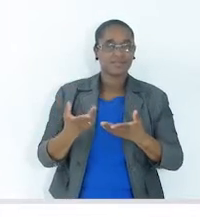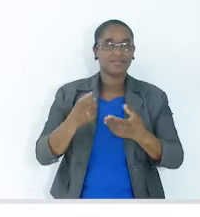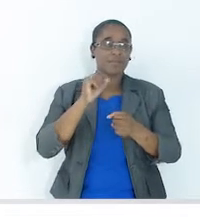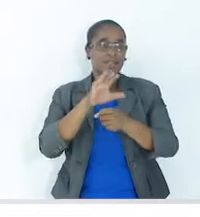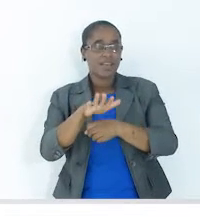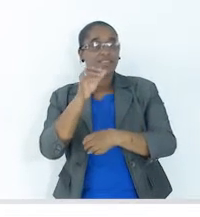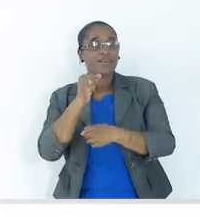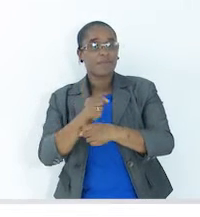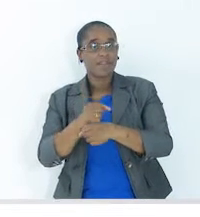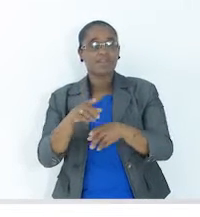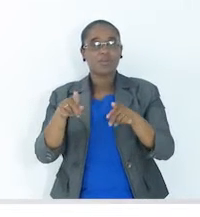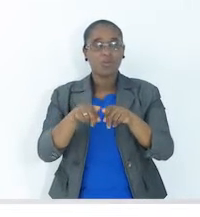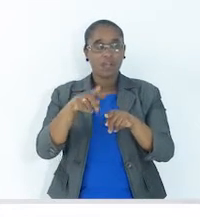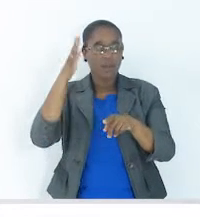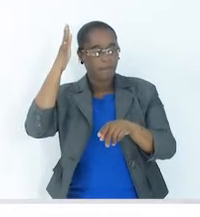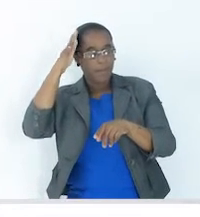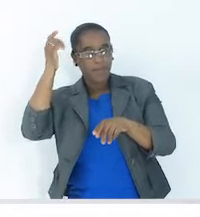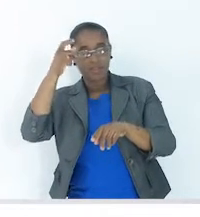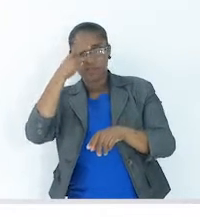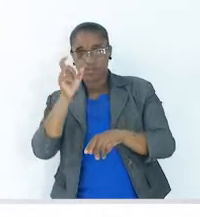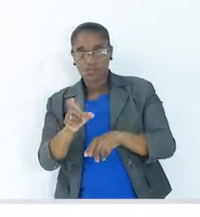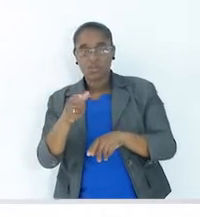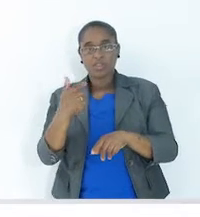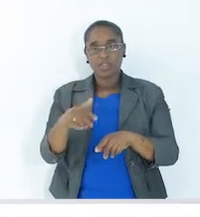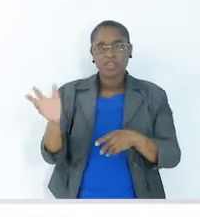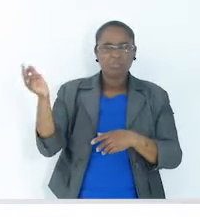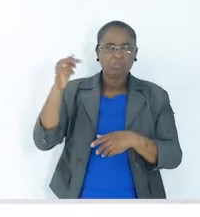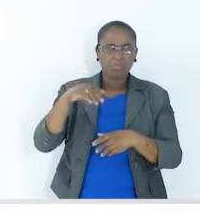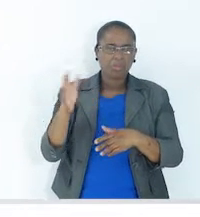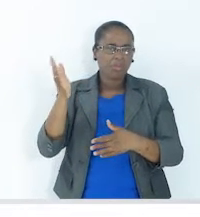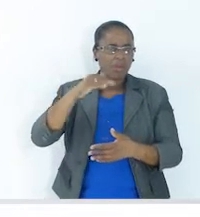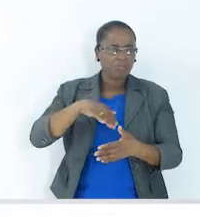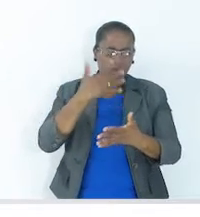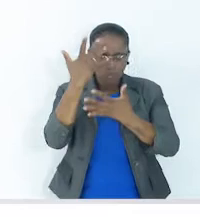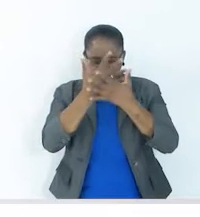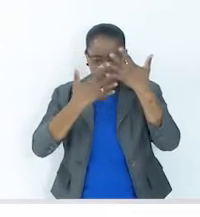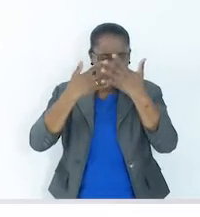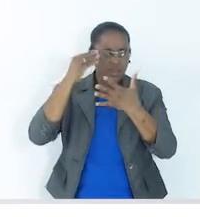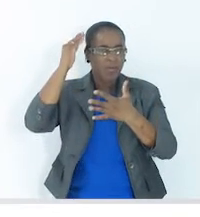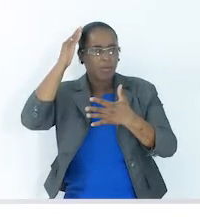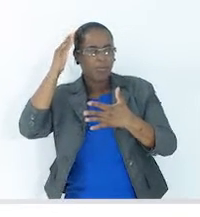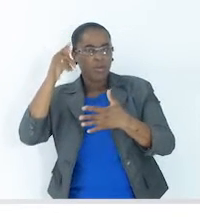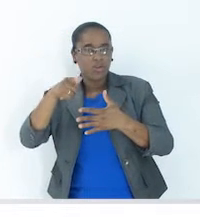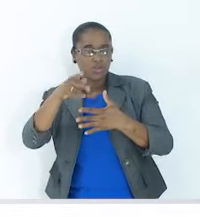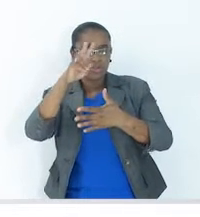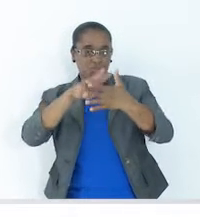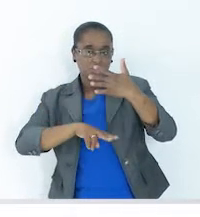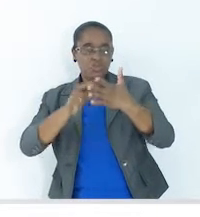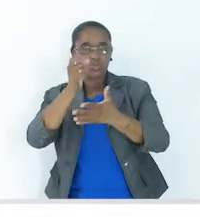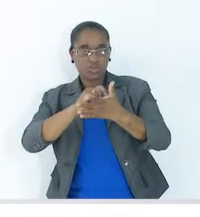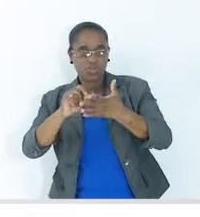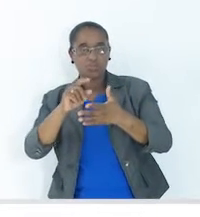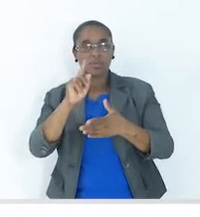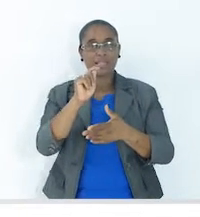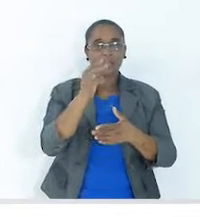Mensagens trabalhadas na mente da pessoa trazem confusões de memória. Este é um texto escrito pelo Eugênio de